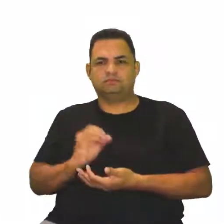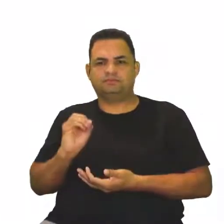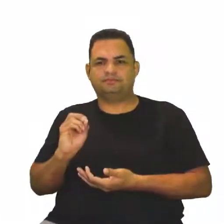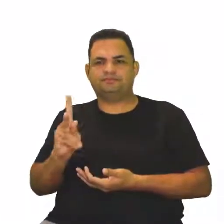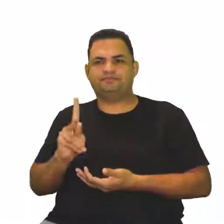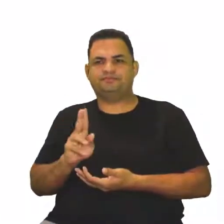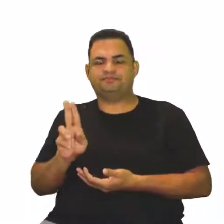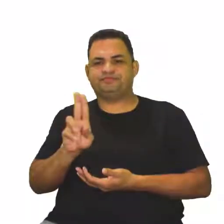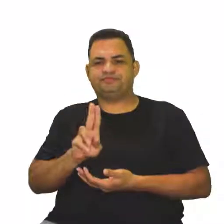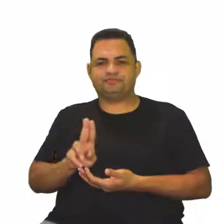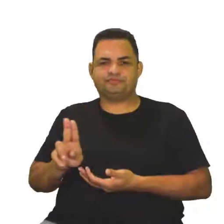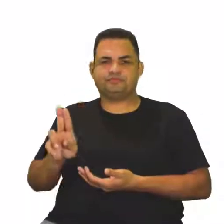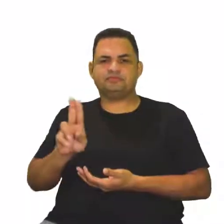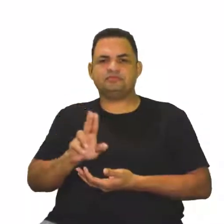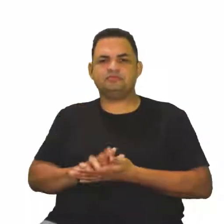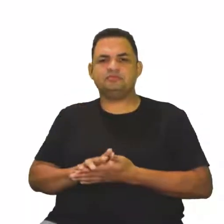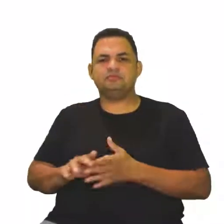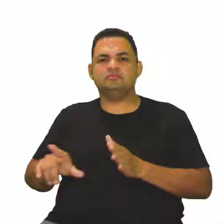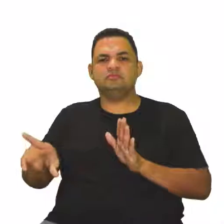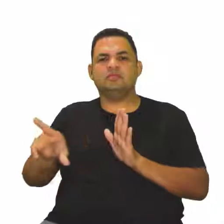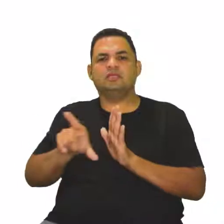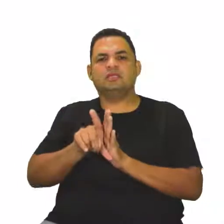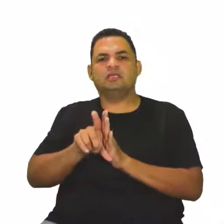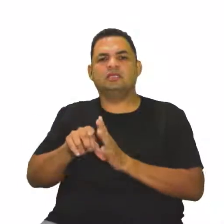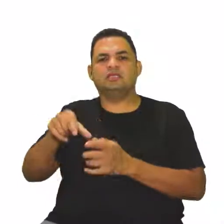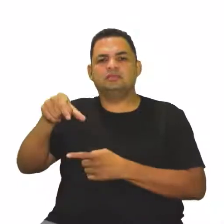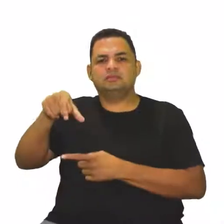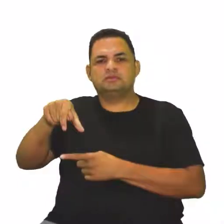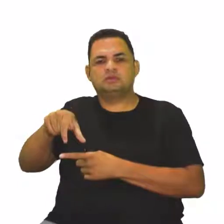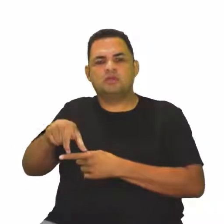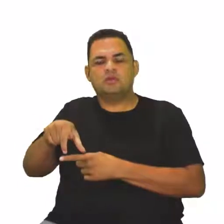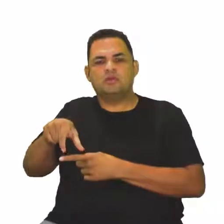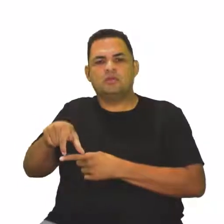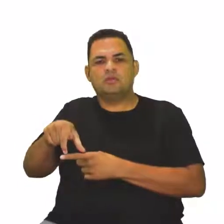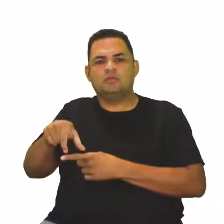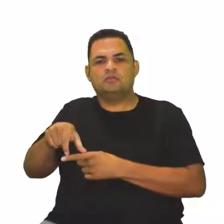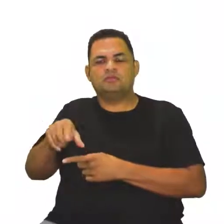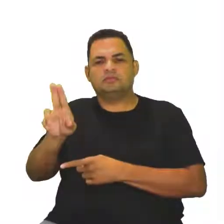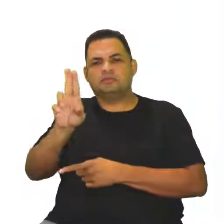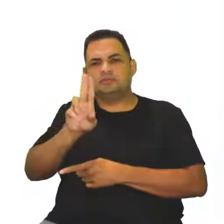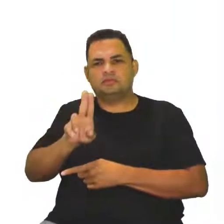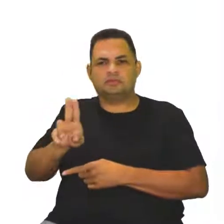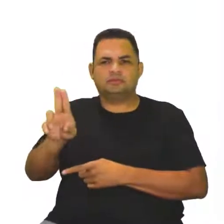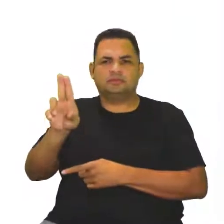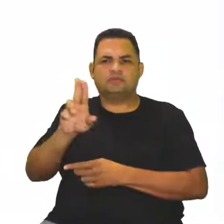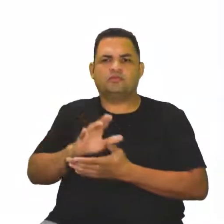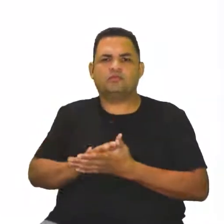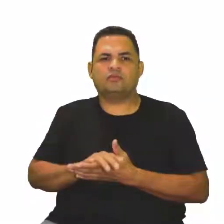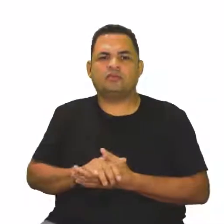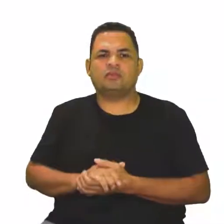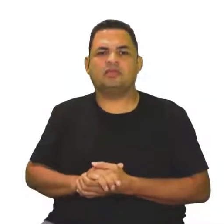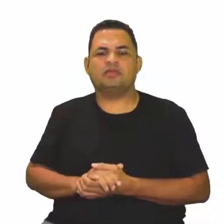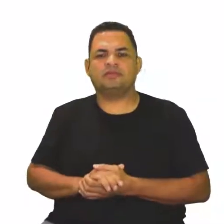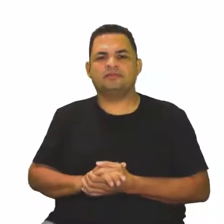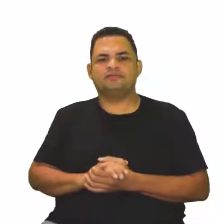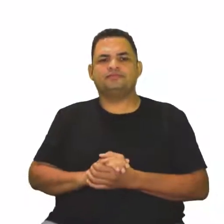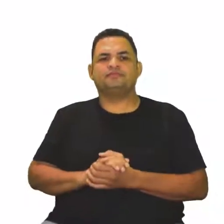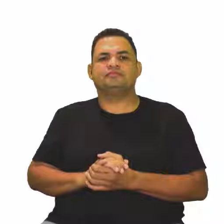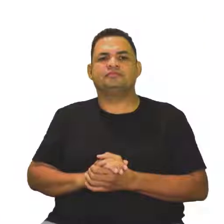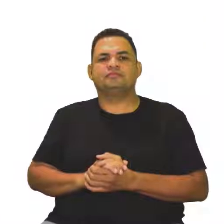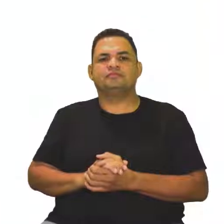ok? Utilizando aí a lei de Ohm, que nós estávamos já utilizando ela faz tempo, né? Que fala ali,